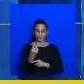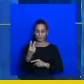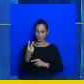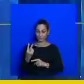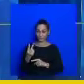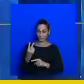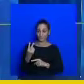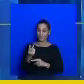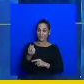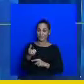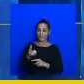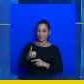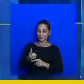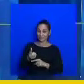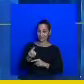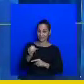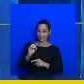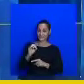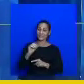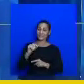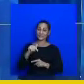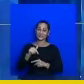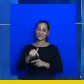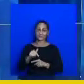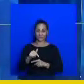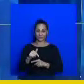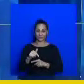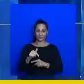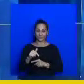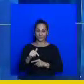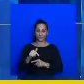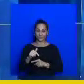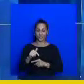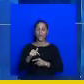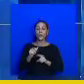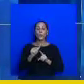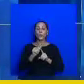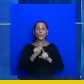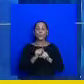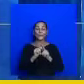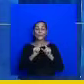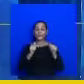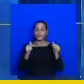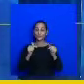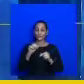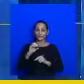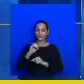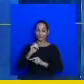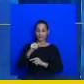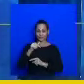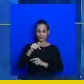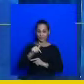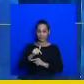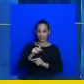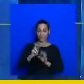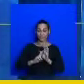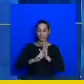02, 22, 26 e 07. A dezena do mês da sorte,